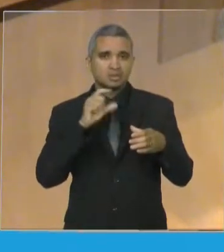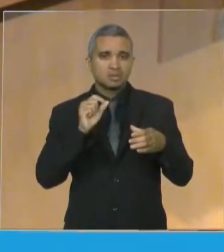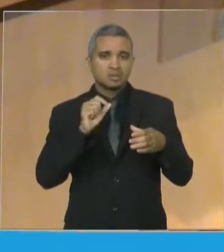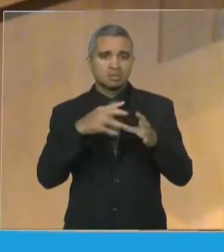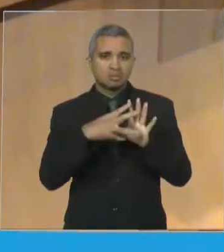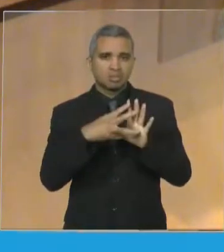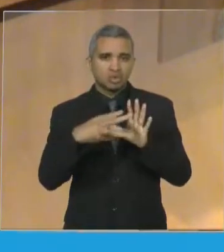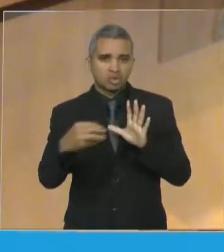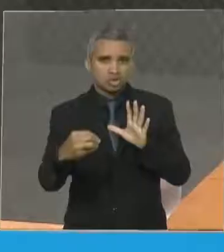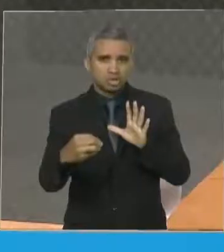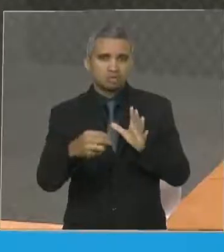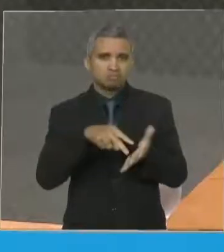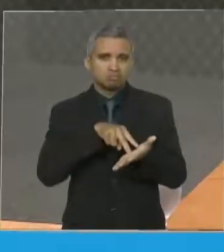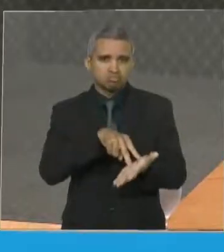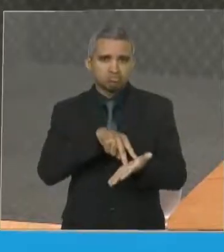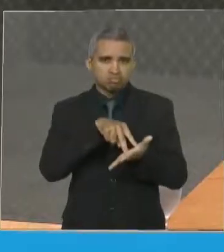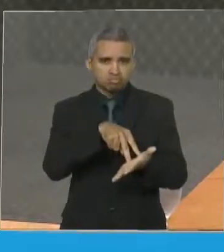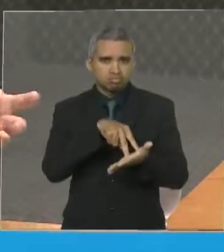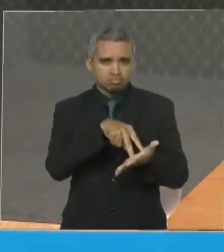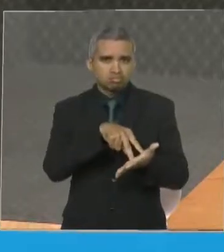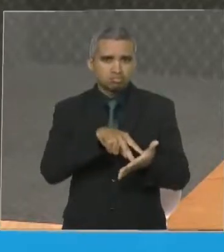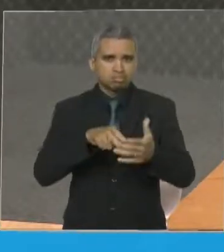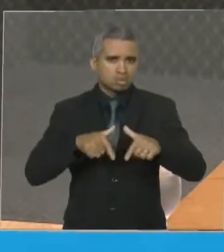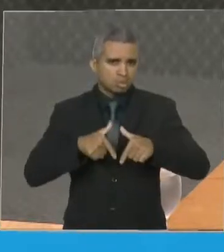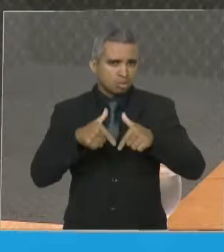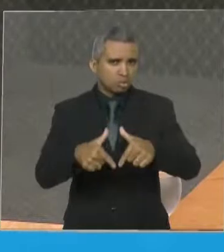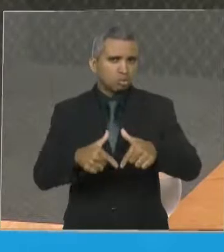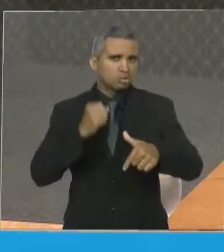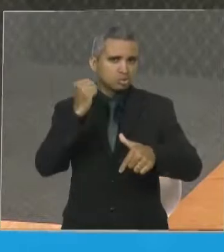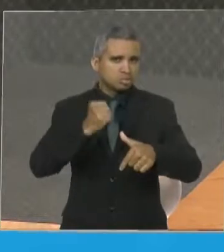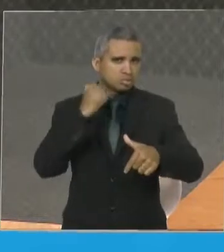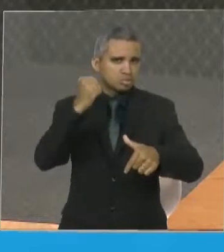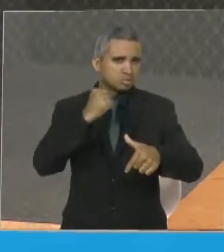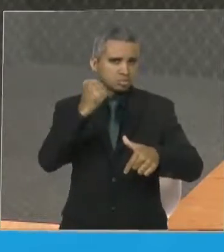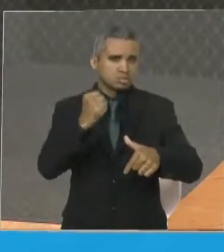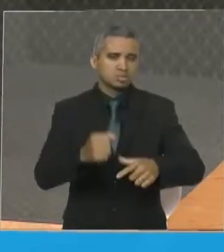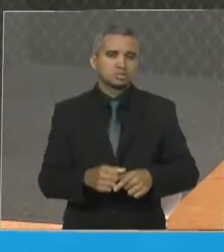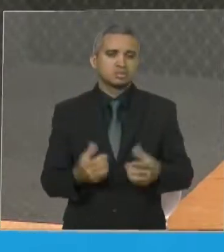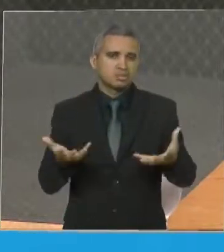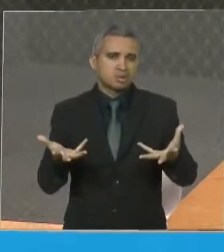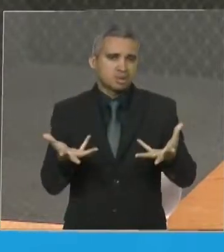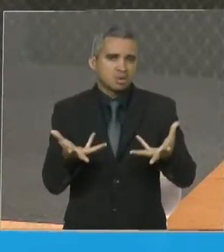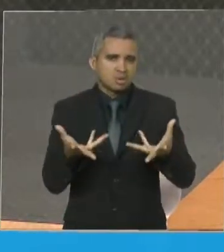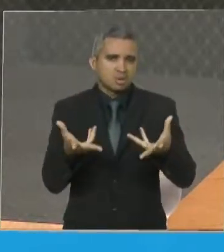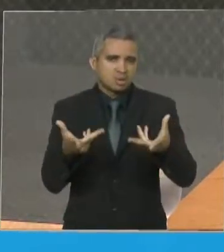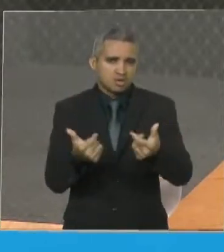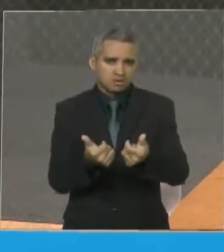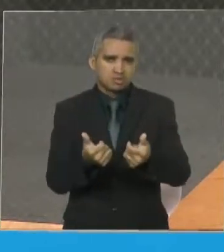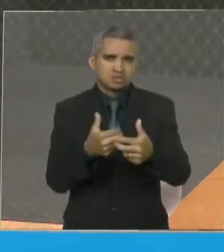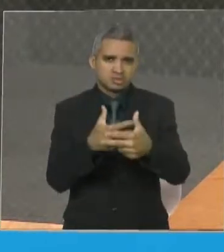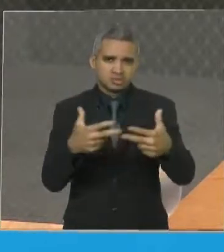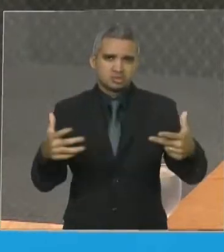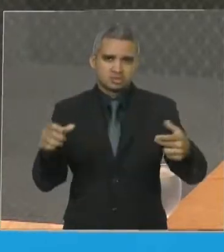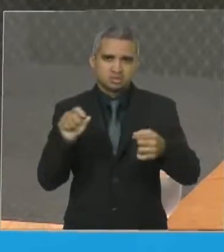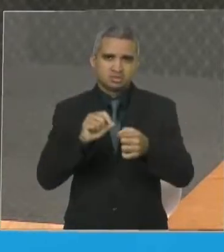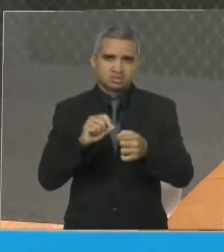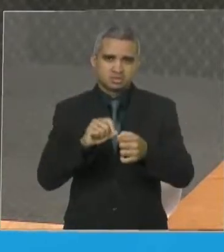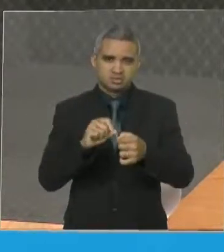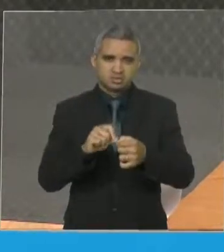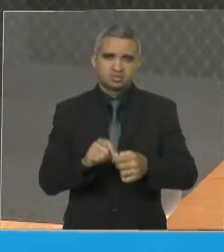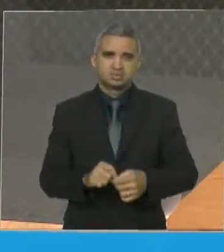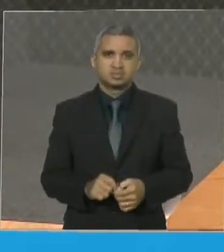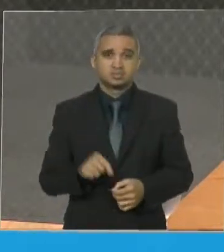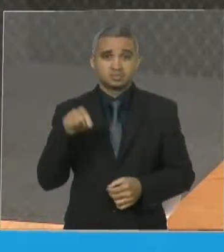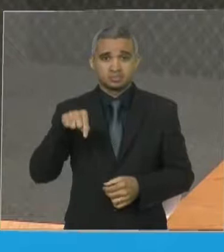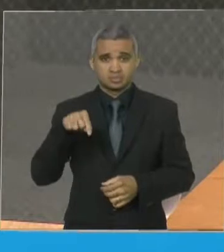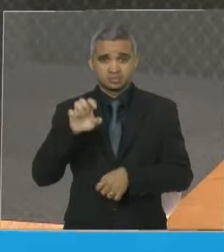modelo de perseverança, de luta, como disse o pastor Mário Porto, de excelência naquilo que faz. E nós aqui, nosso